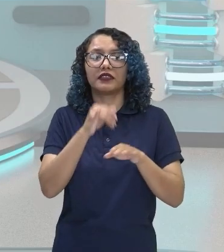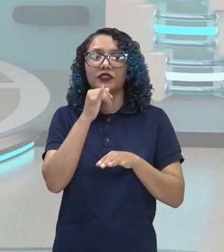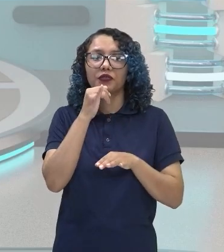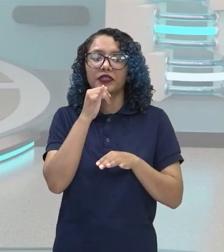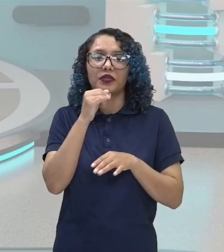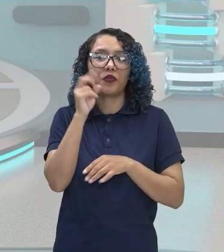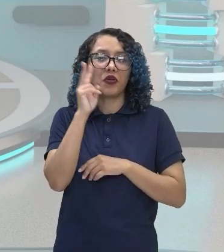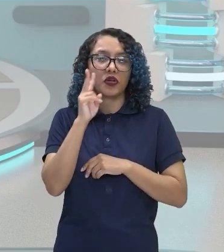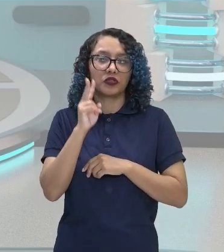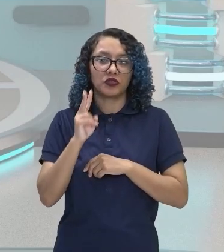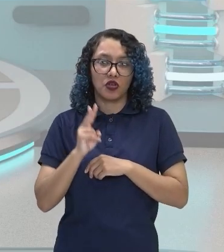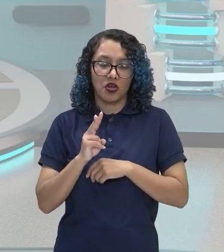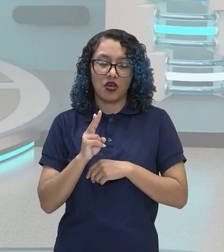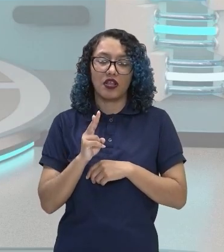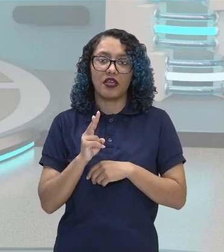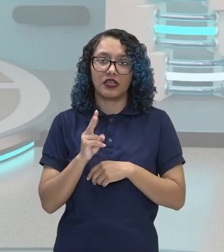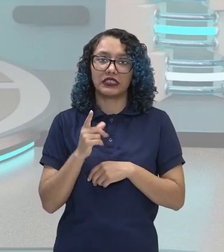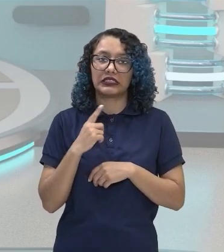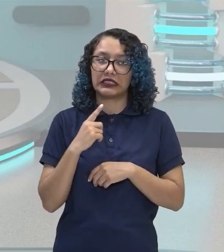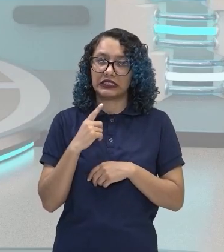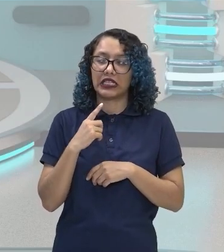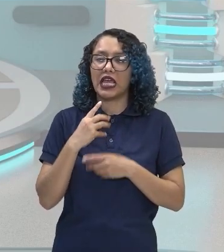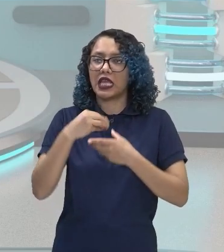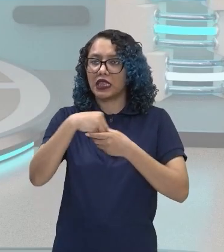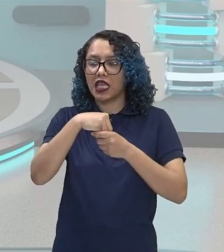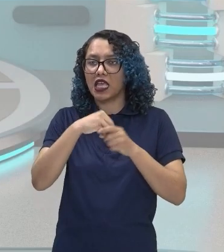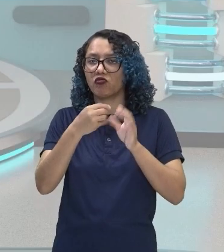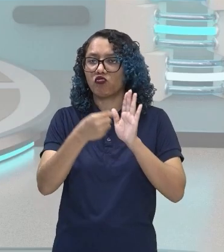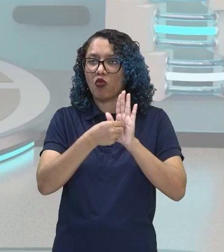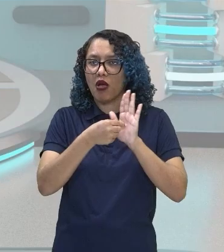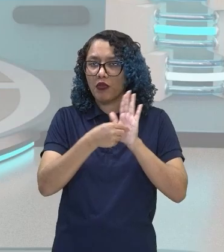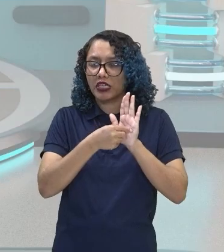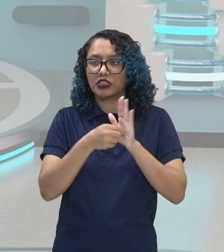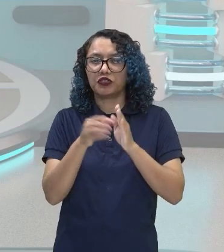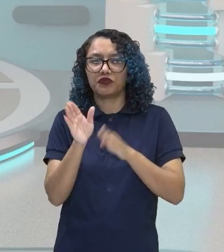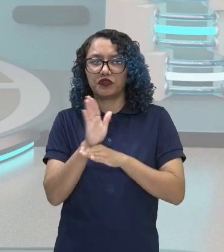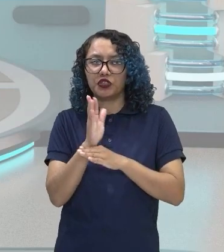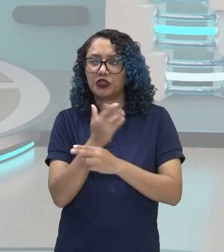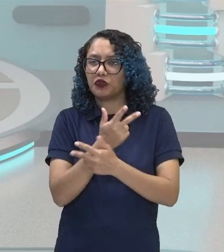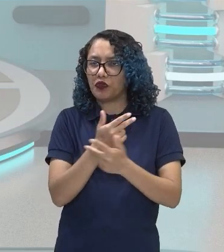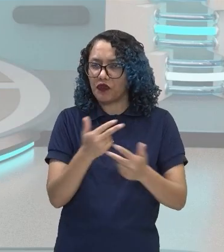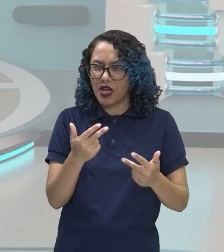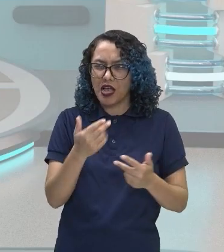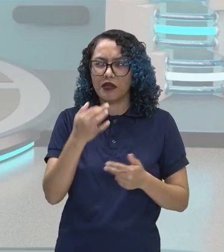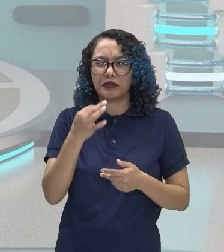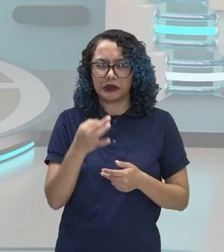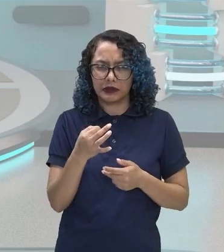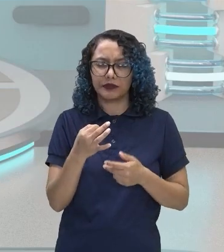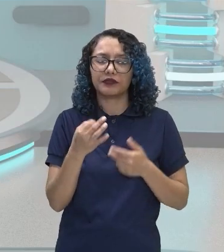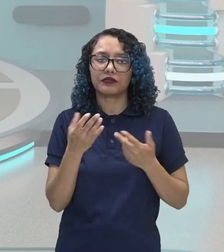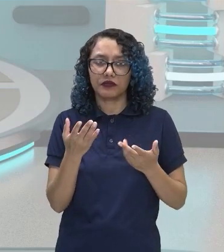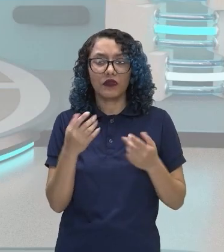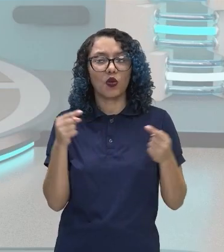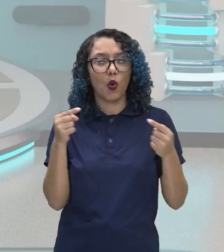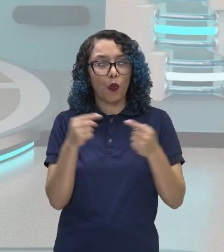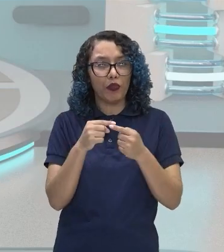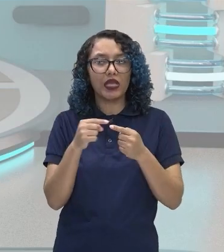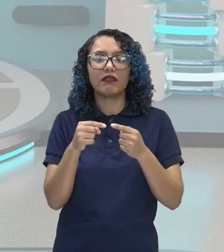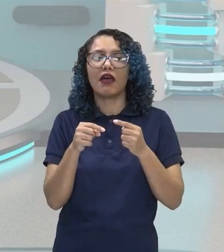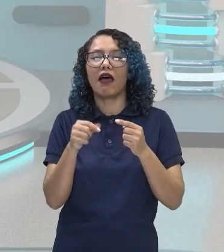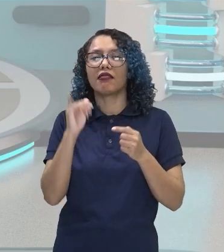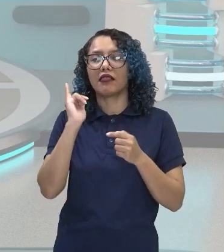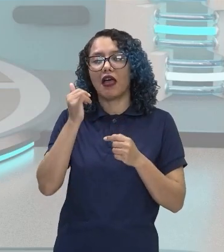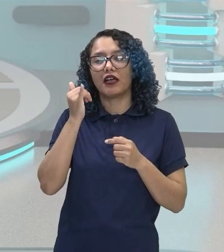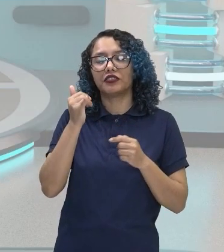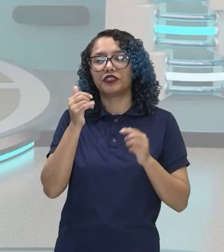historinhas que nós observamos aí nos aplicativos de vídeo variados, correto? Isso é a narrativa audiovisual. É a